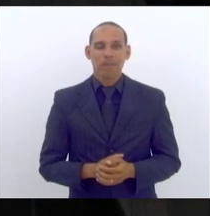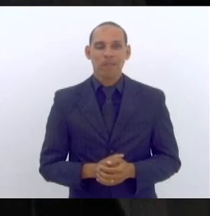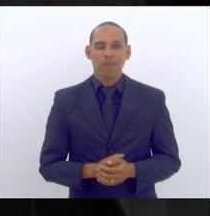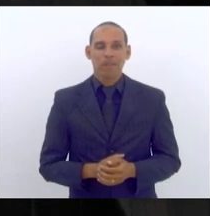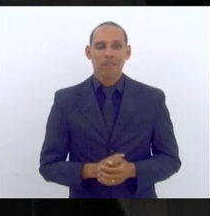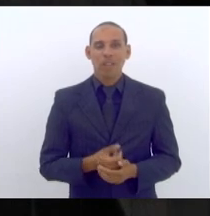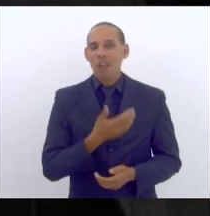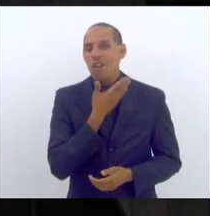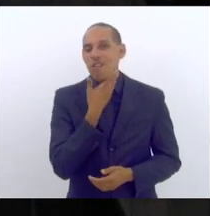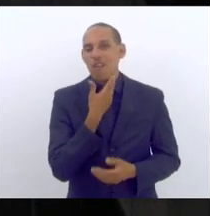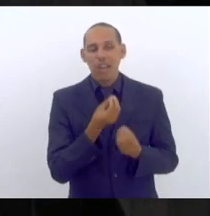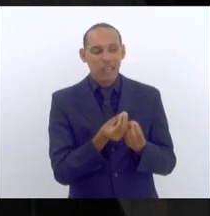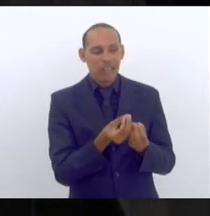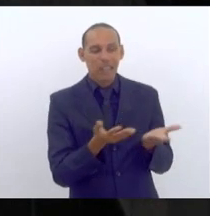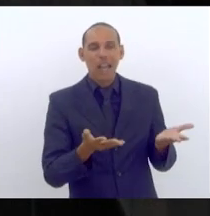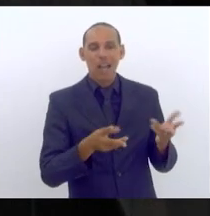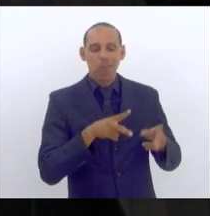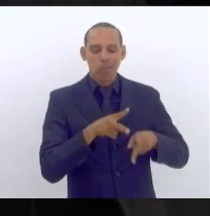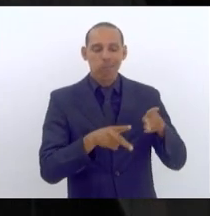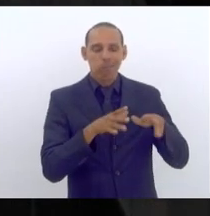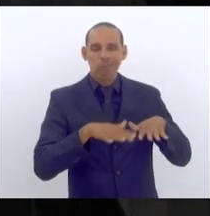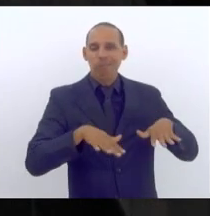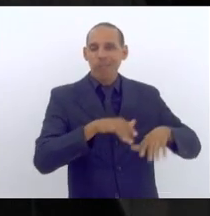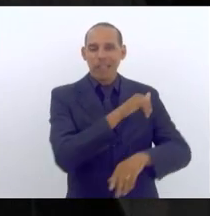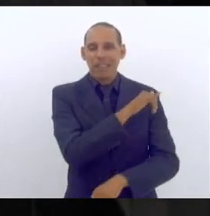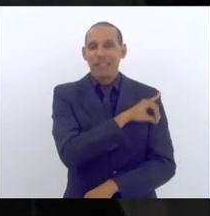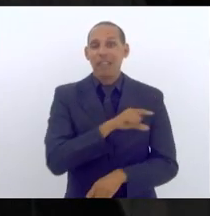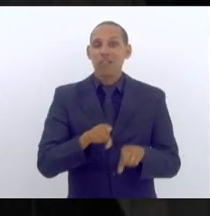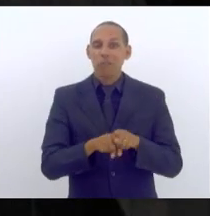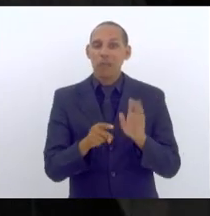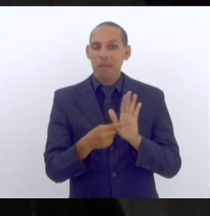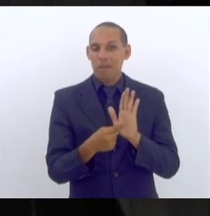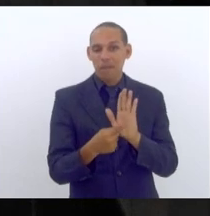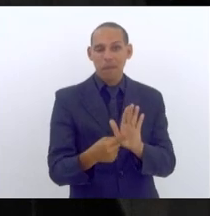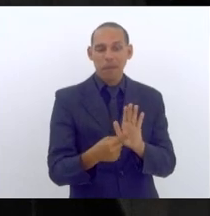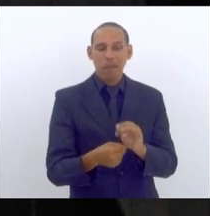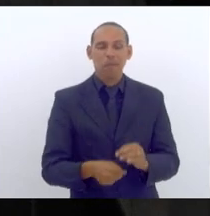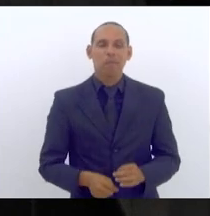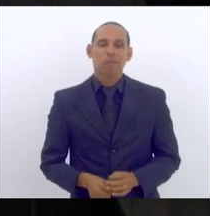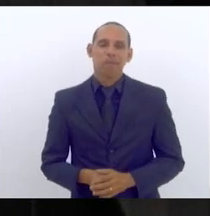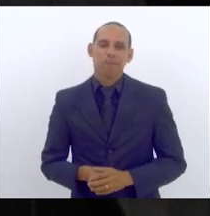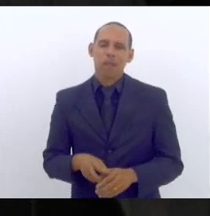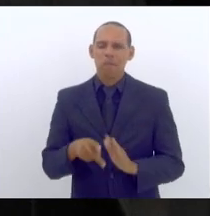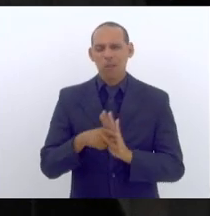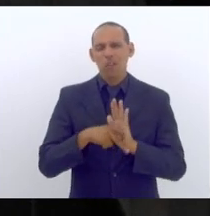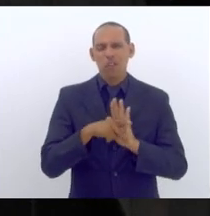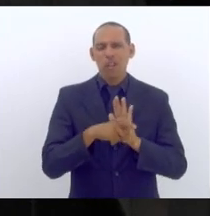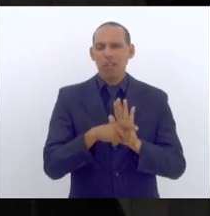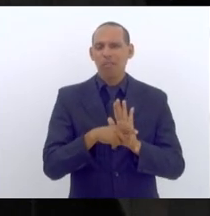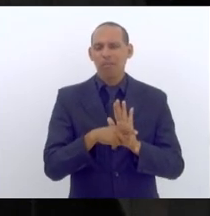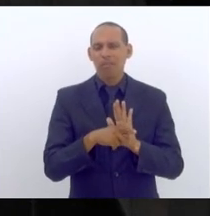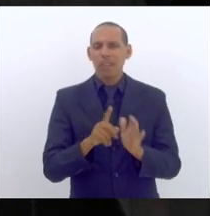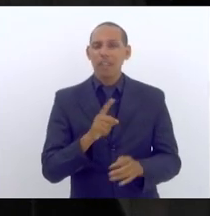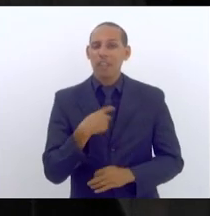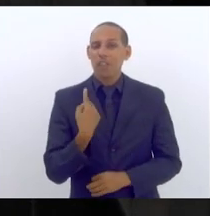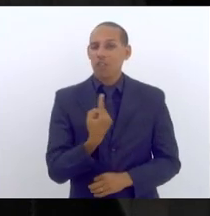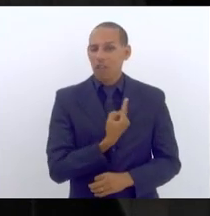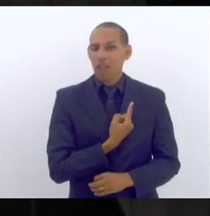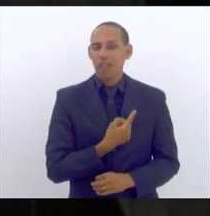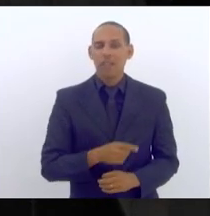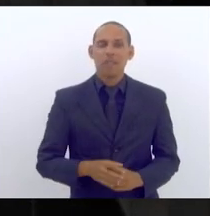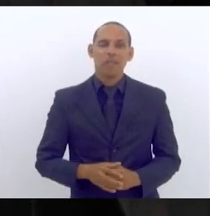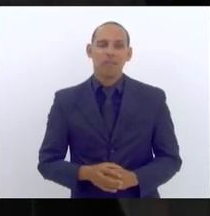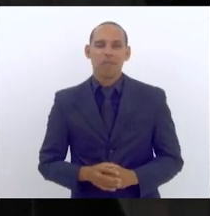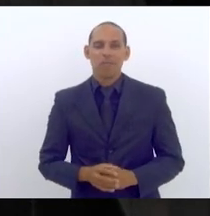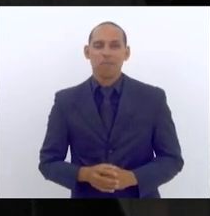ao povo do Estado do Rio de Janeiro e apresentar também um projeto que nós estamos